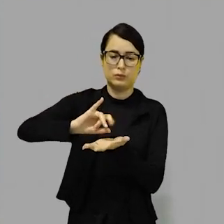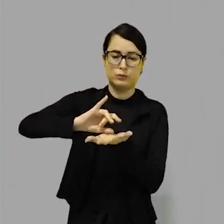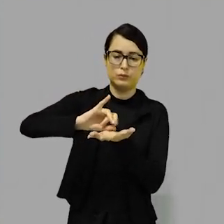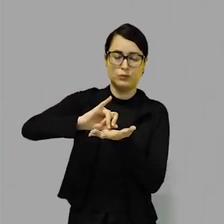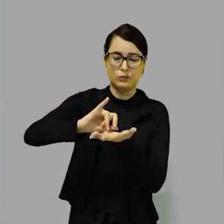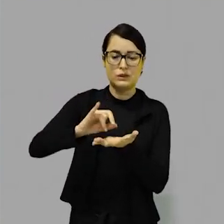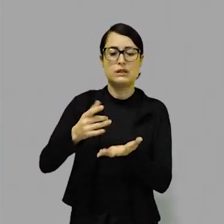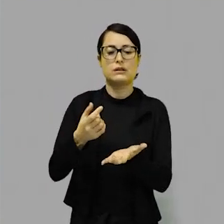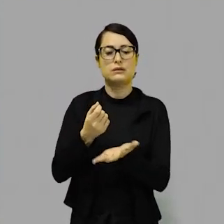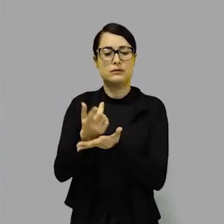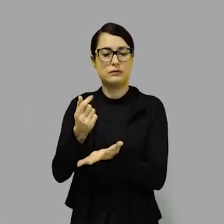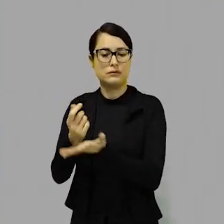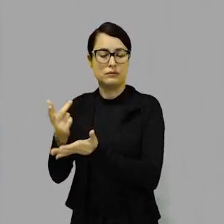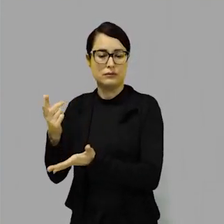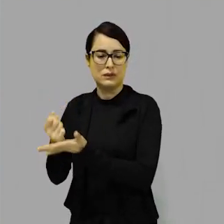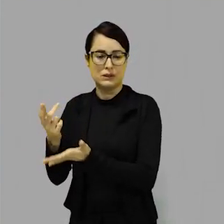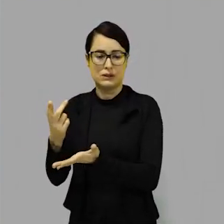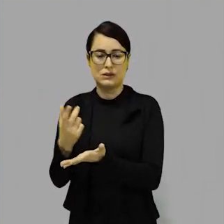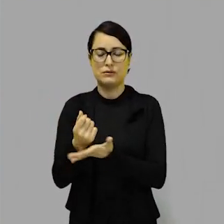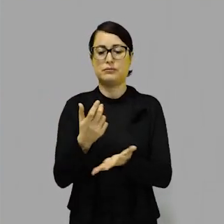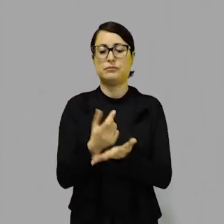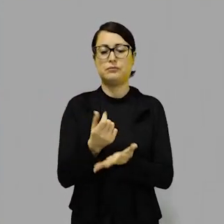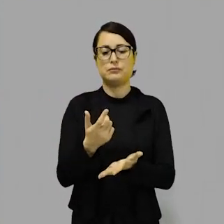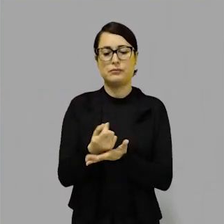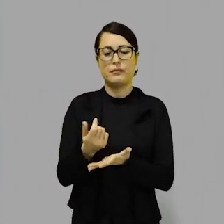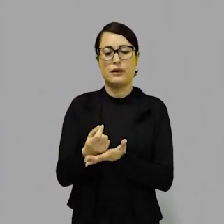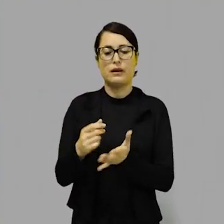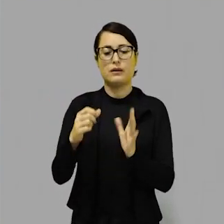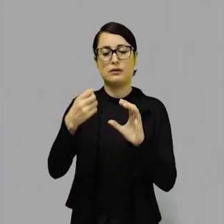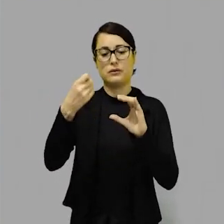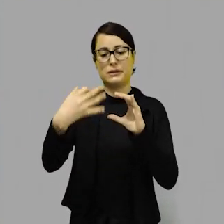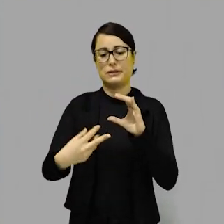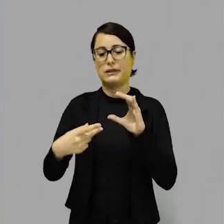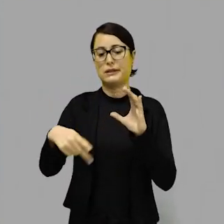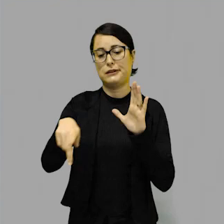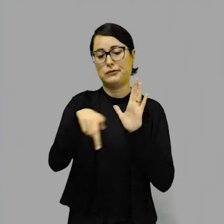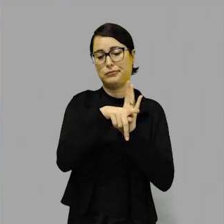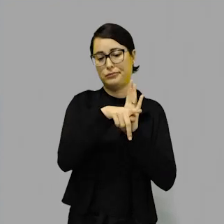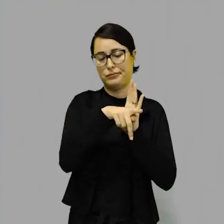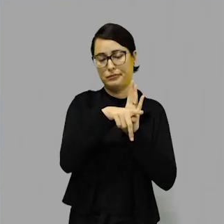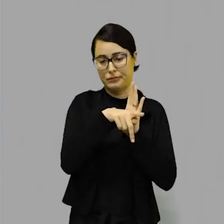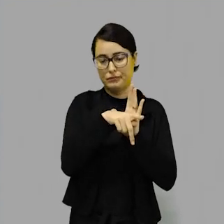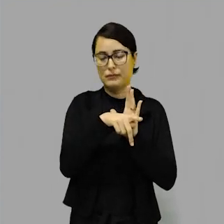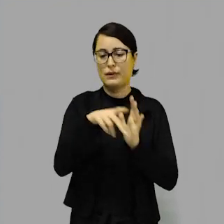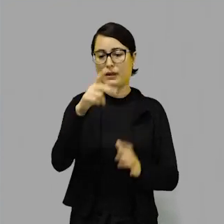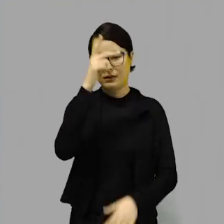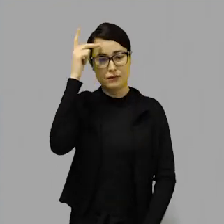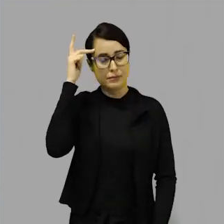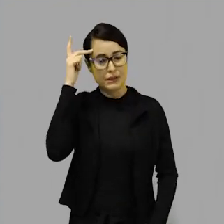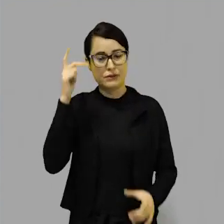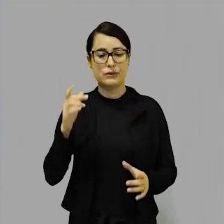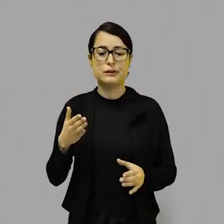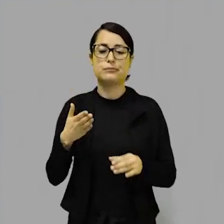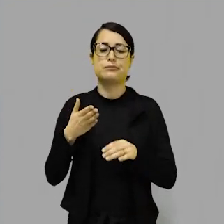tem um consumo como seu grande mote, sua grande característica. Então, a ação dos indivíduos, ela